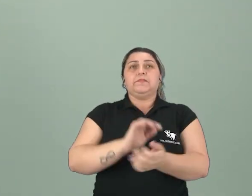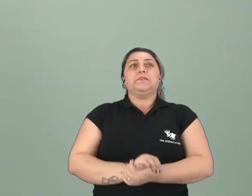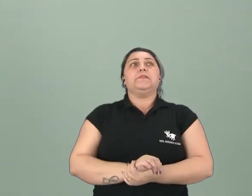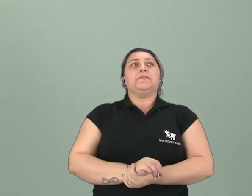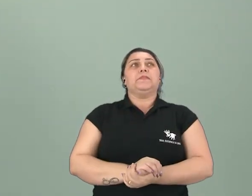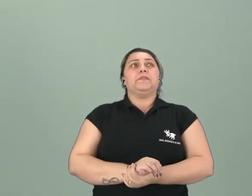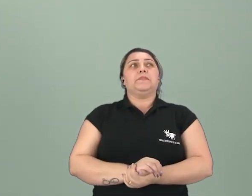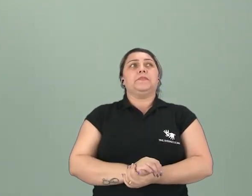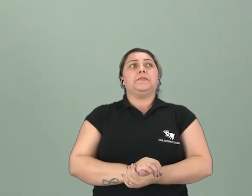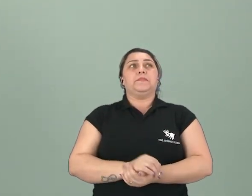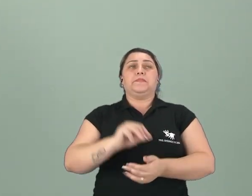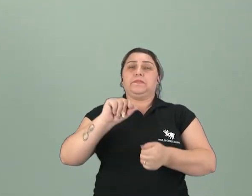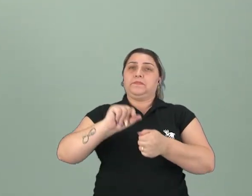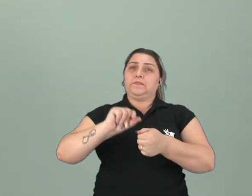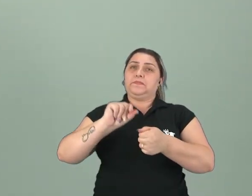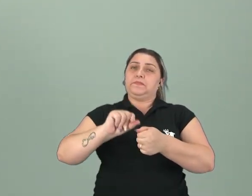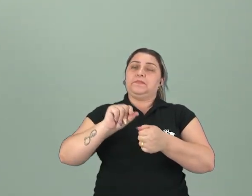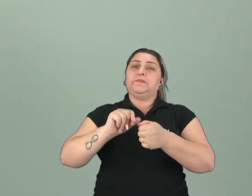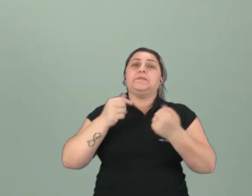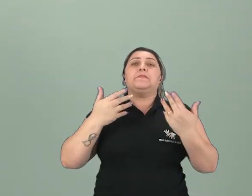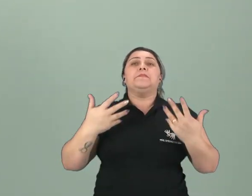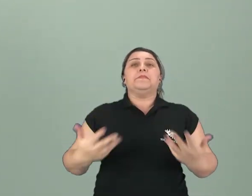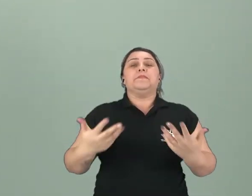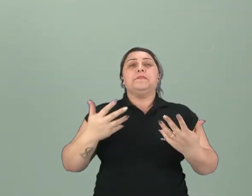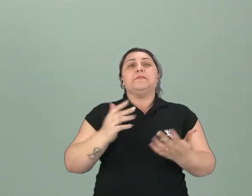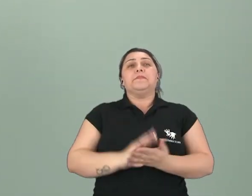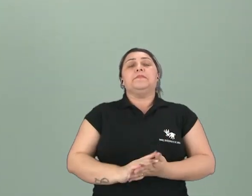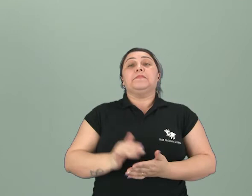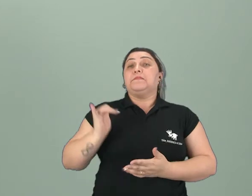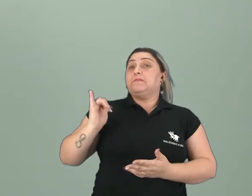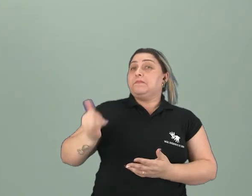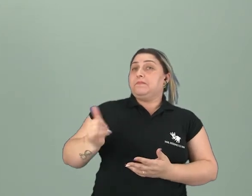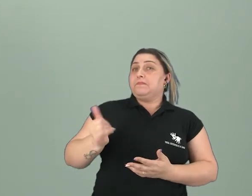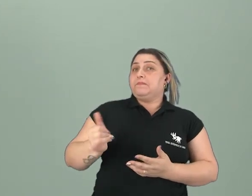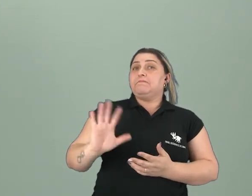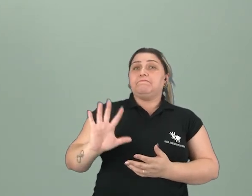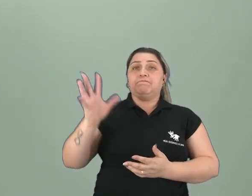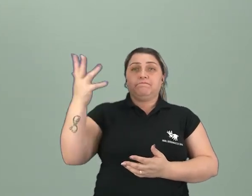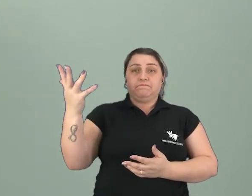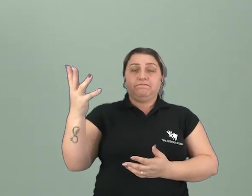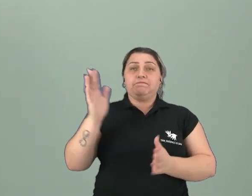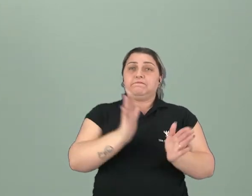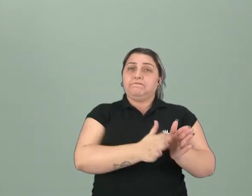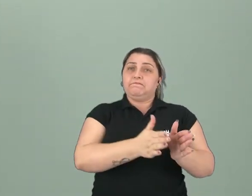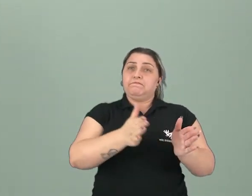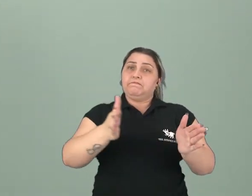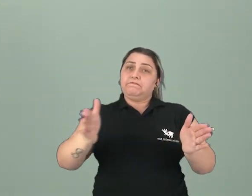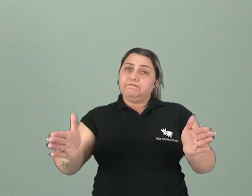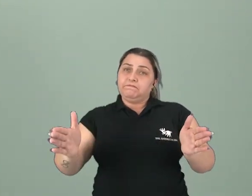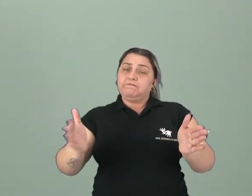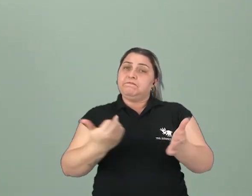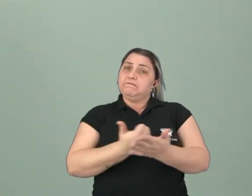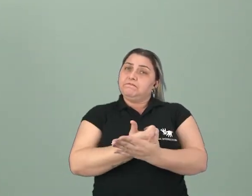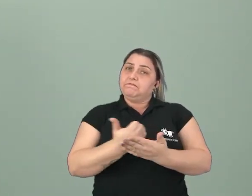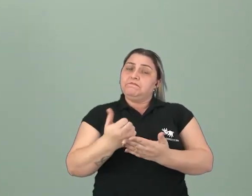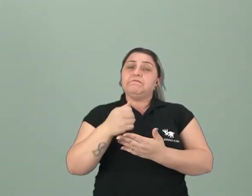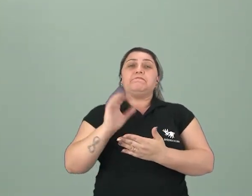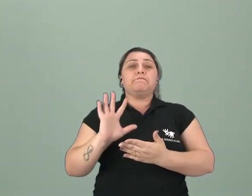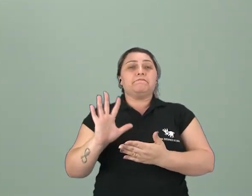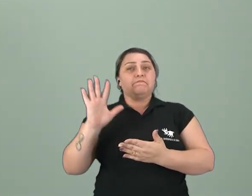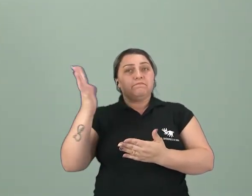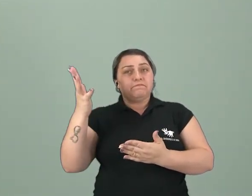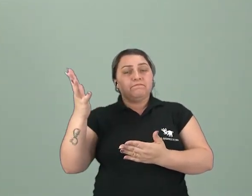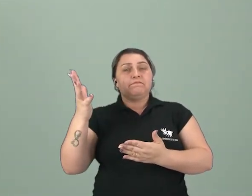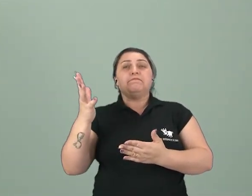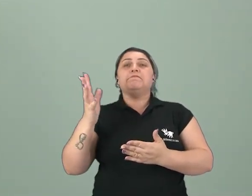isso que cria, né, que faz com que a narrativa ela tenha uma sequência de ações que vão